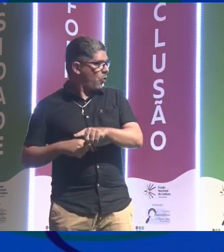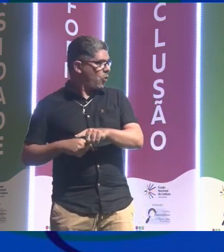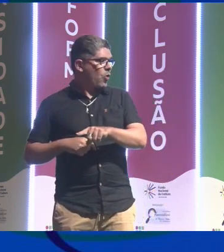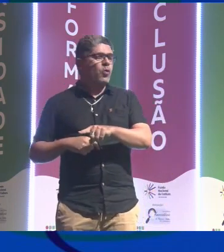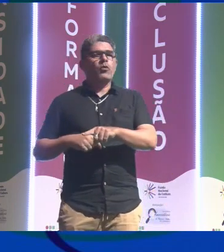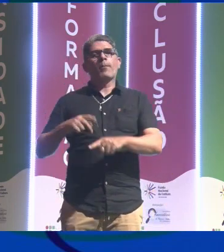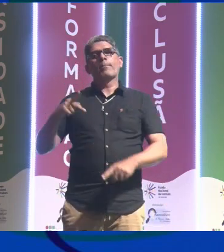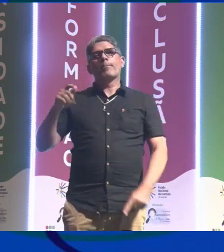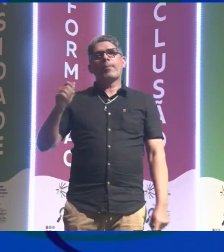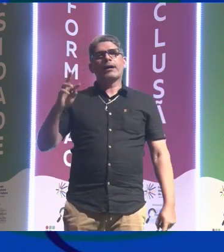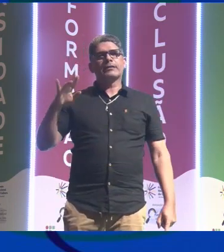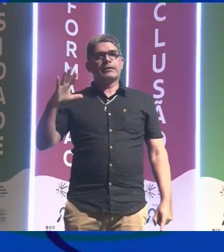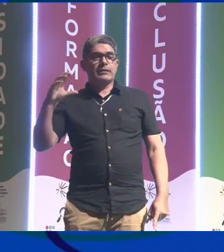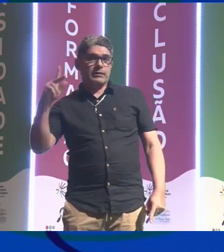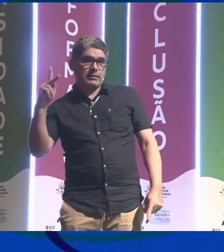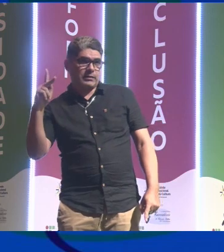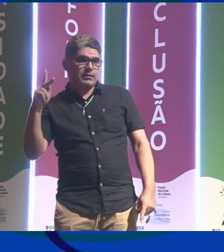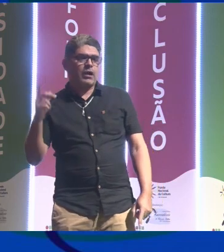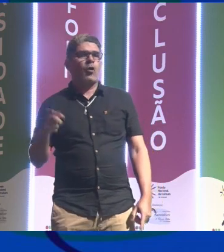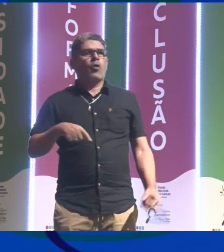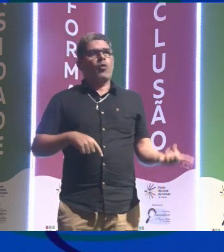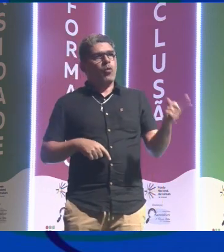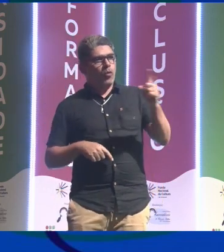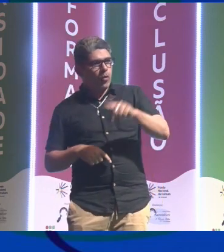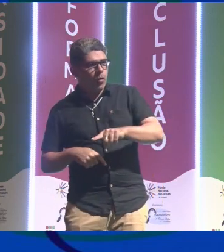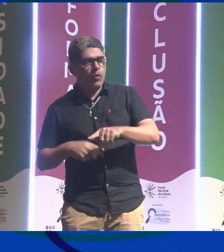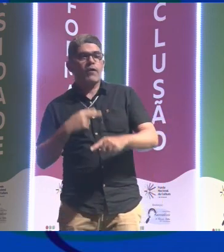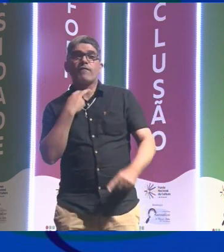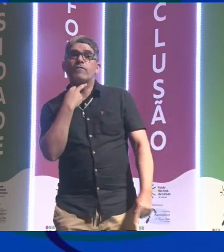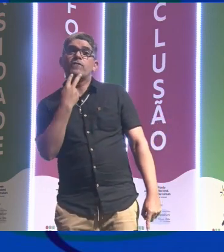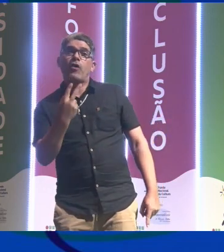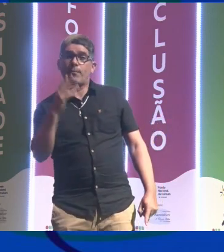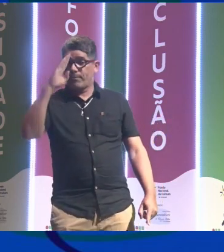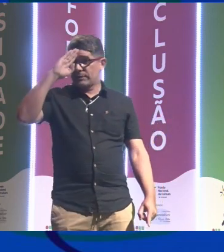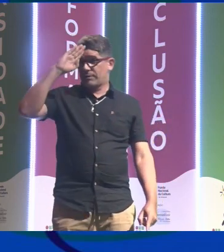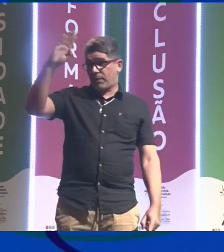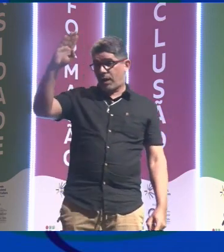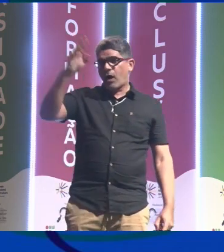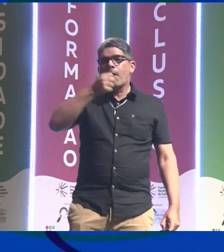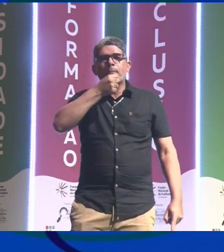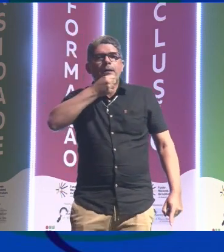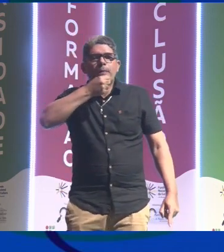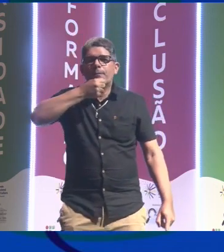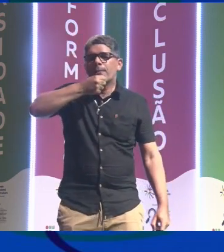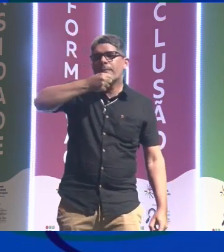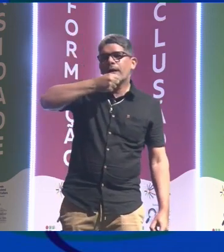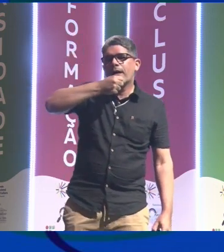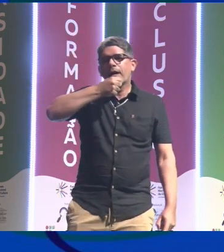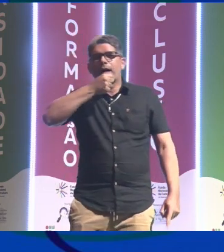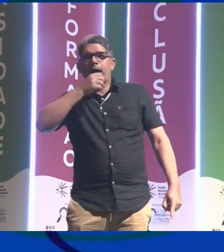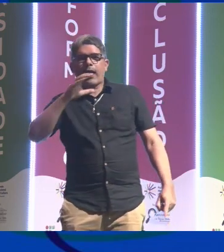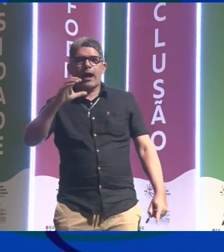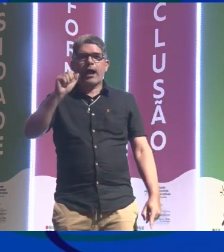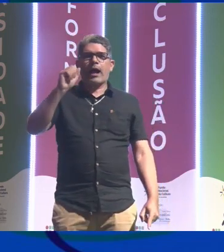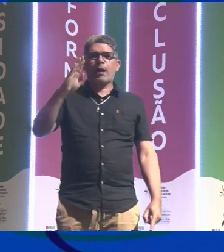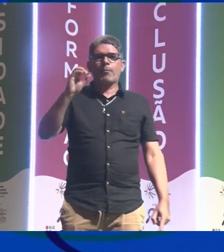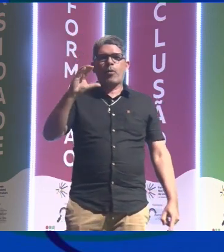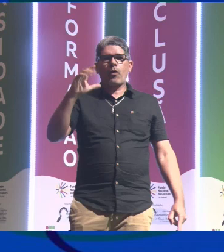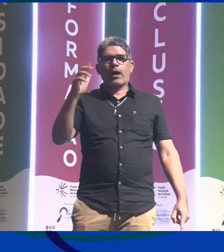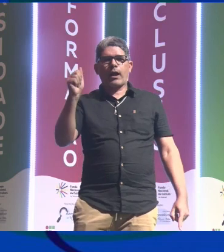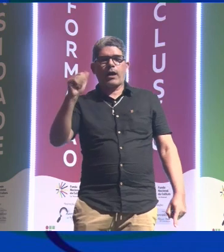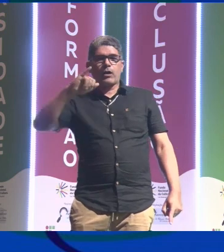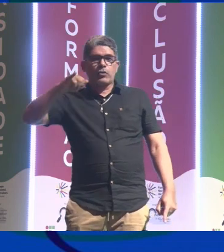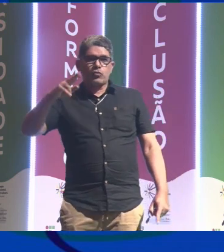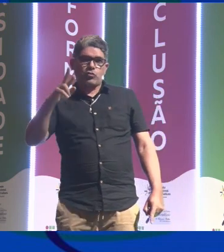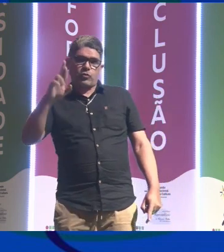percussão, Mônica Santos. Na nossa voz, principal voz maravilhosa, Cabocla de Jurema. E muito prazer,